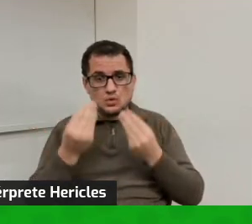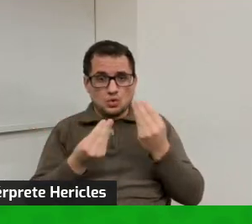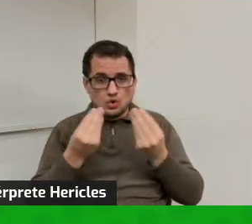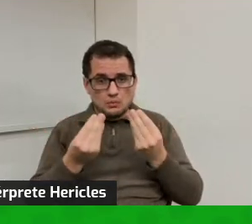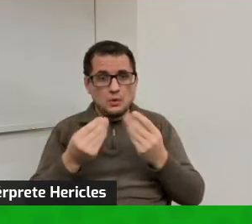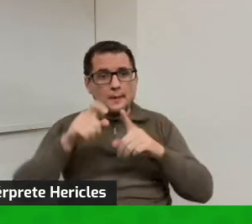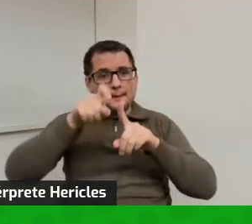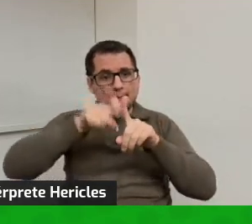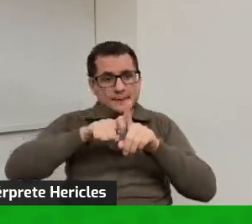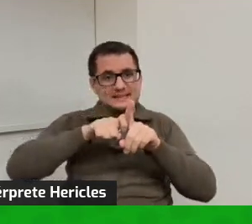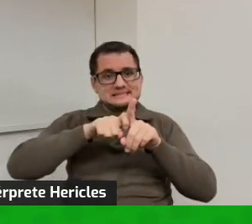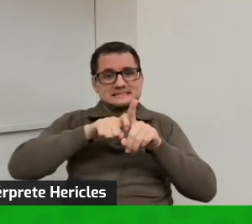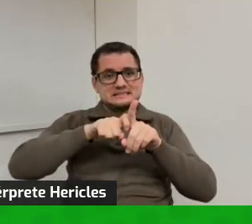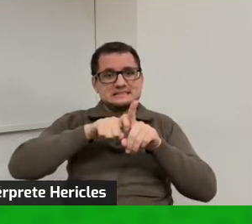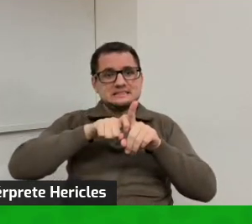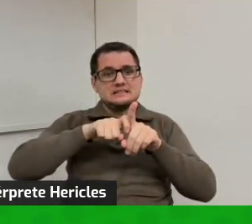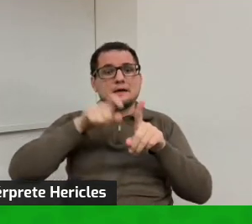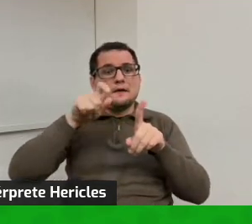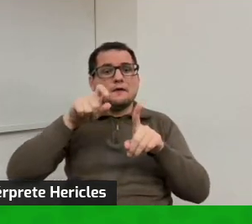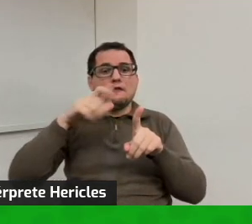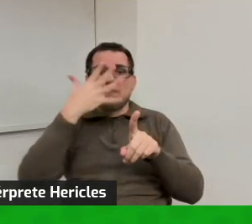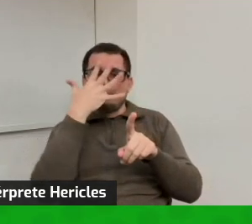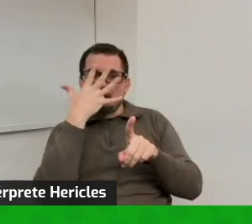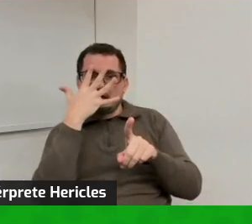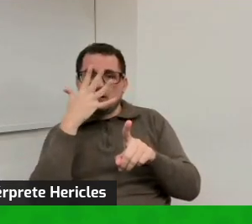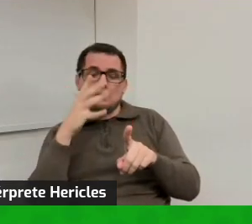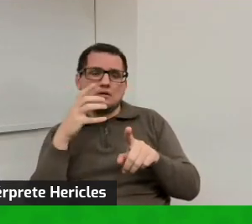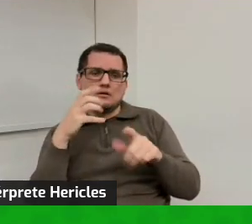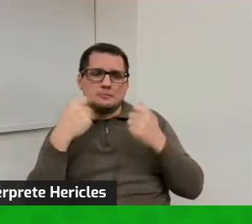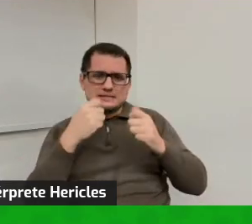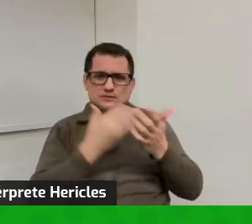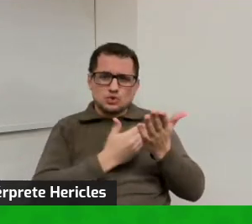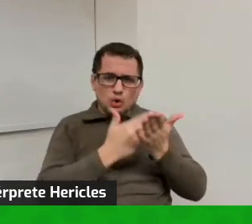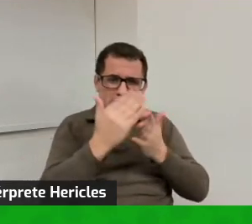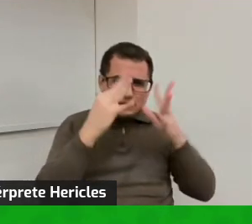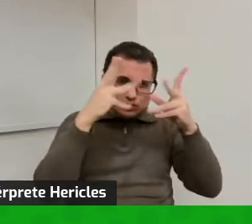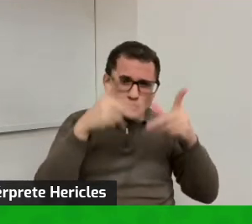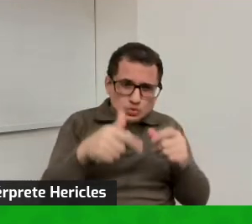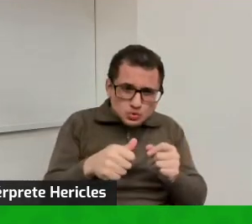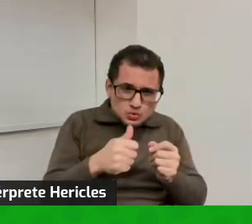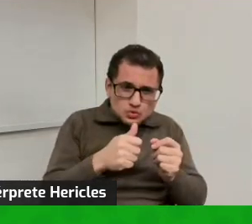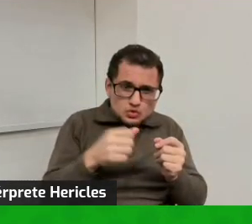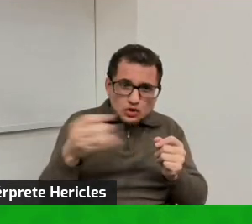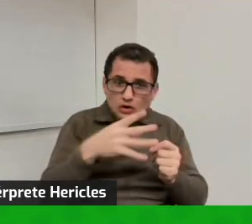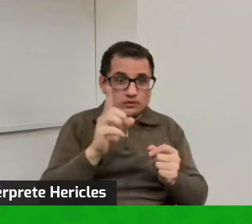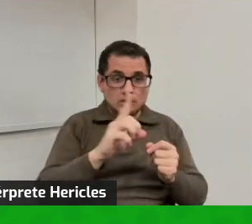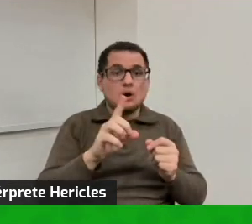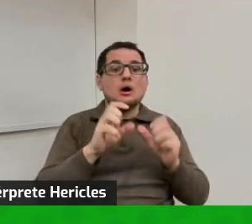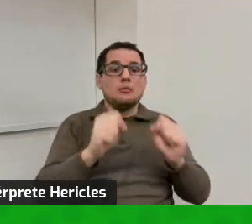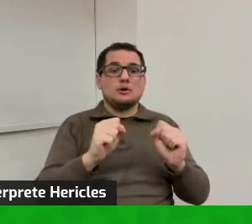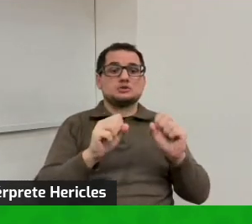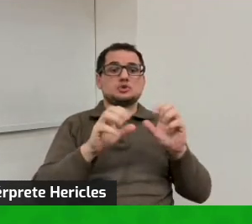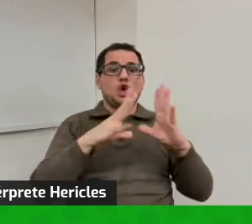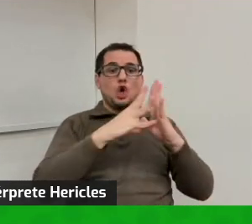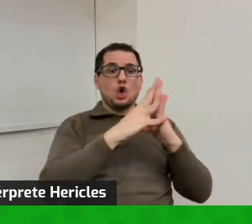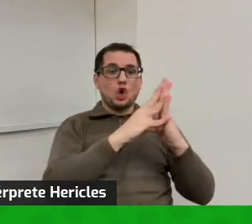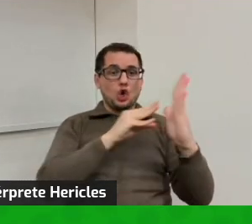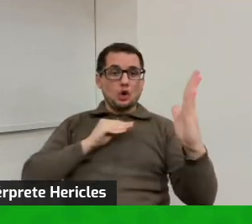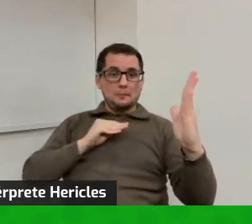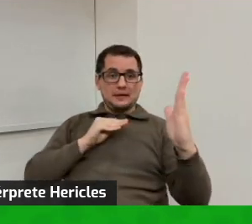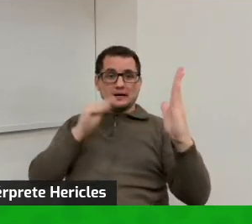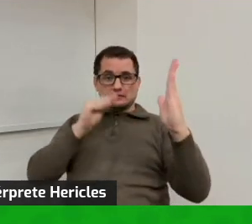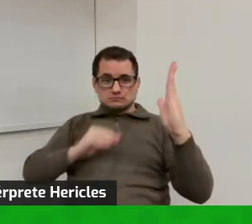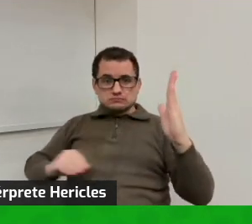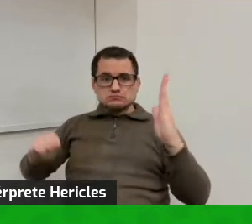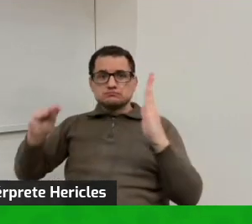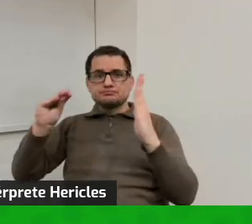Tem que recriar tudo do zero? Não, eu posso vir aqui, copiar isso daqui e colar para fevereiro e editar, ou até, se